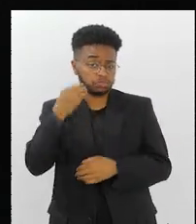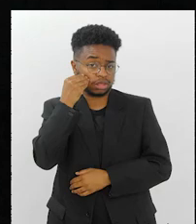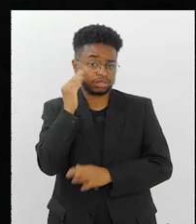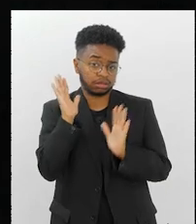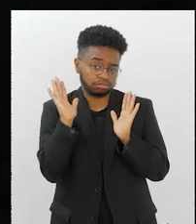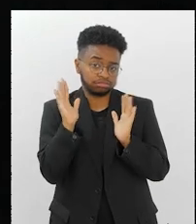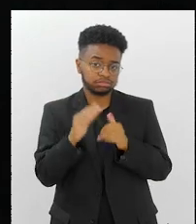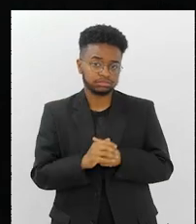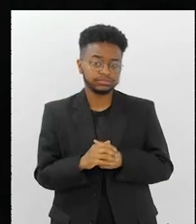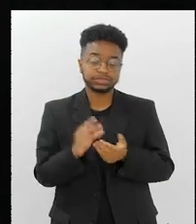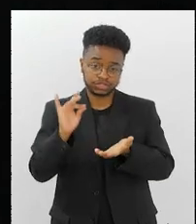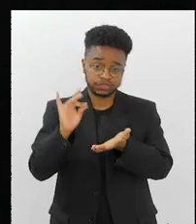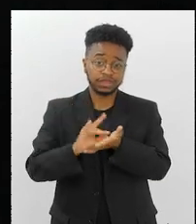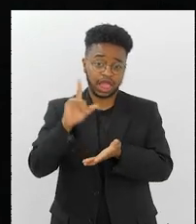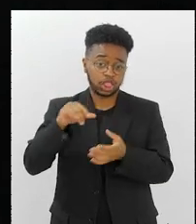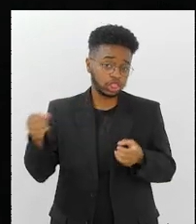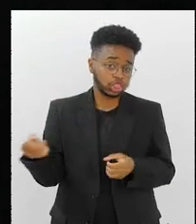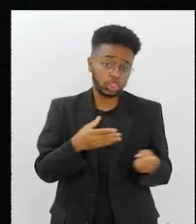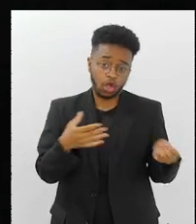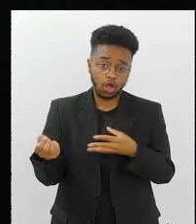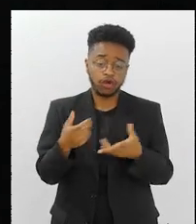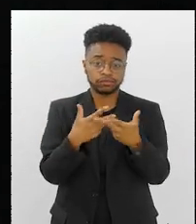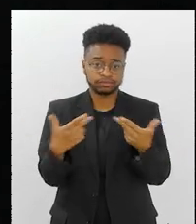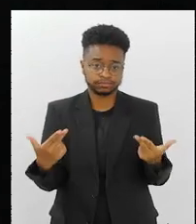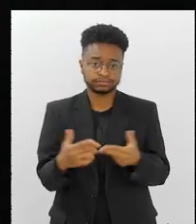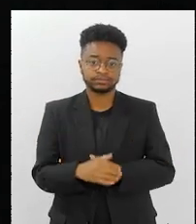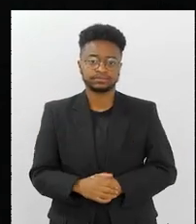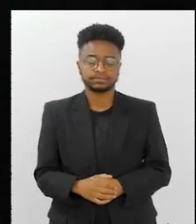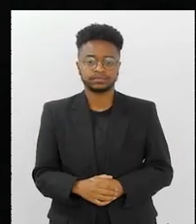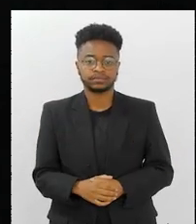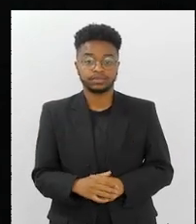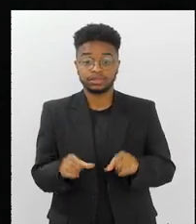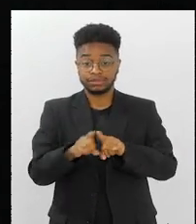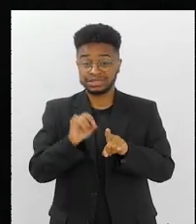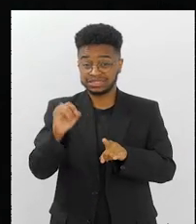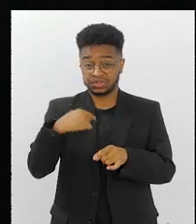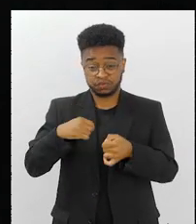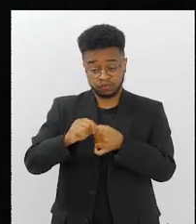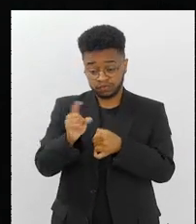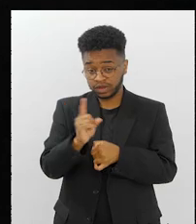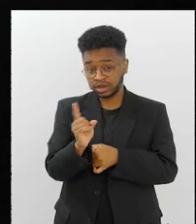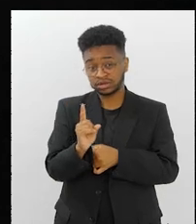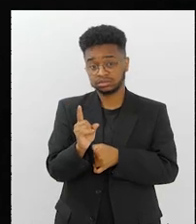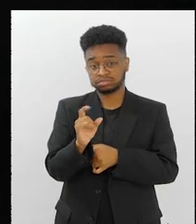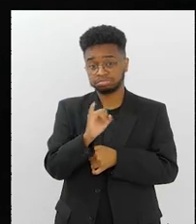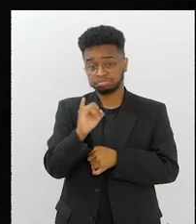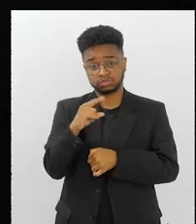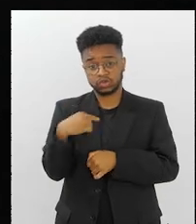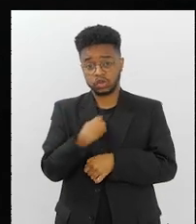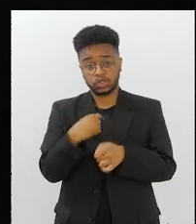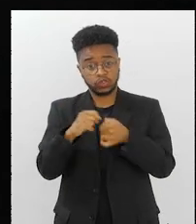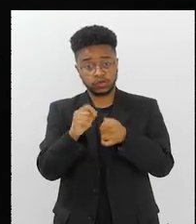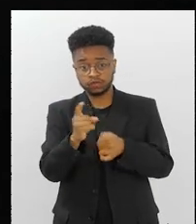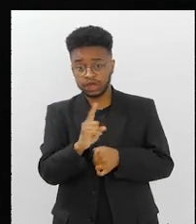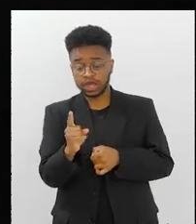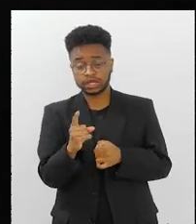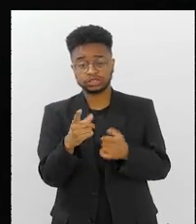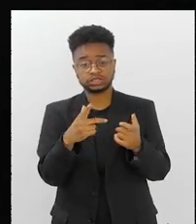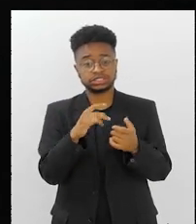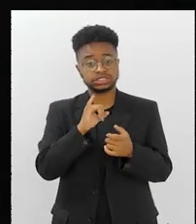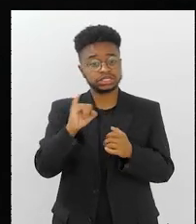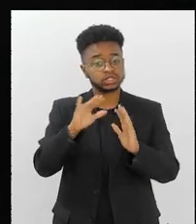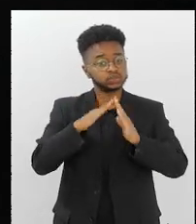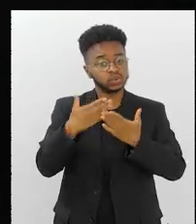apostei e de fato foi uma grande inovação eh E se eu não fizesse aquilo se a gente não fizesse aquilo né se a escola não